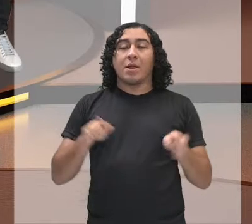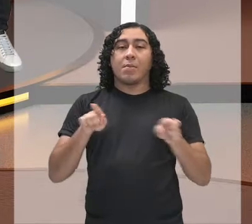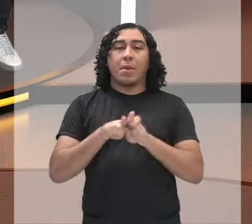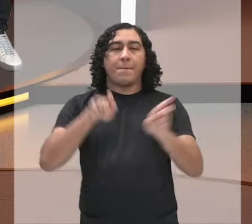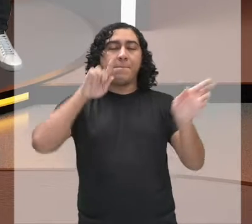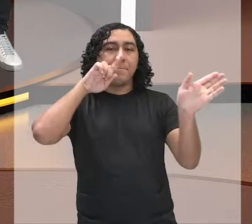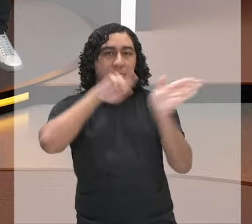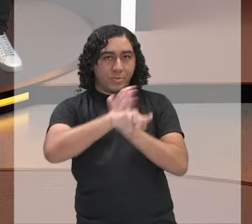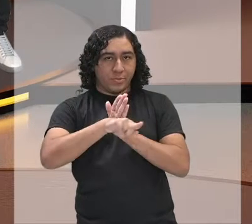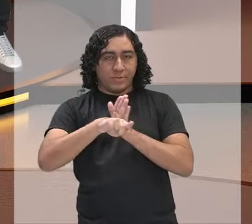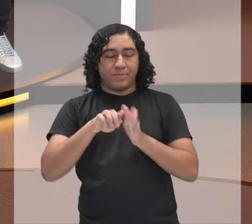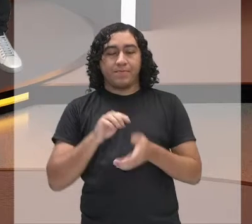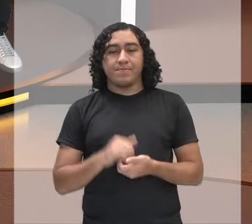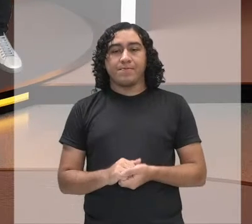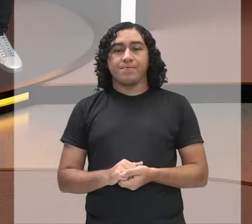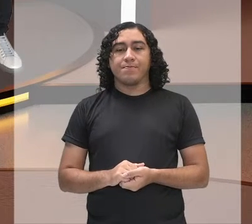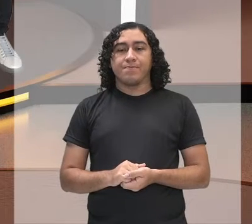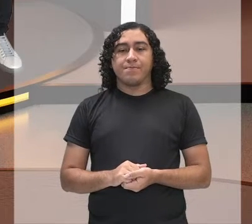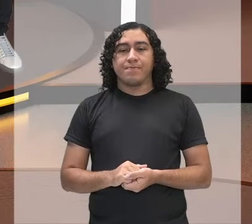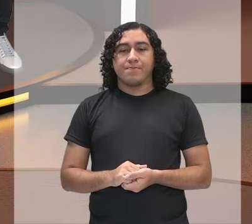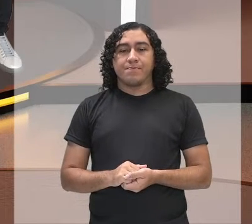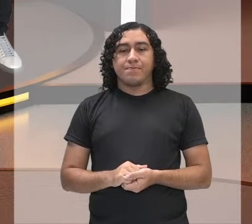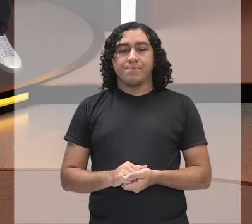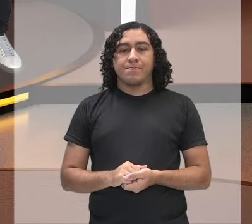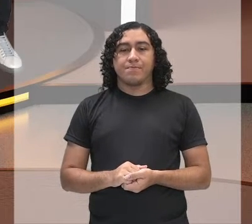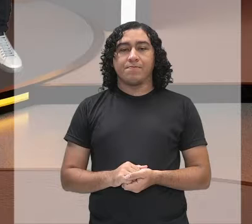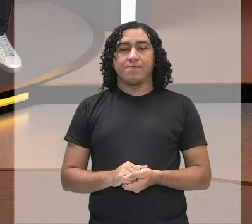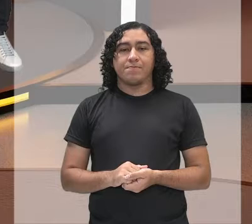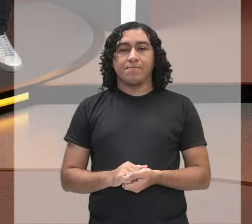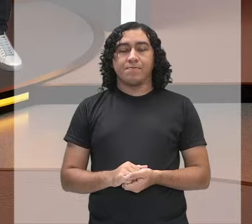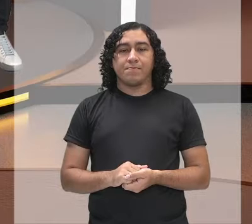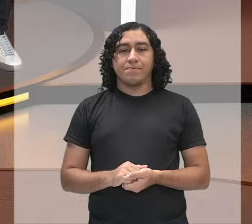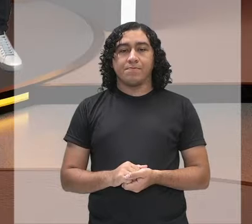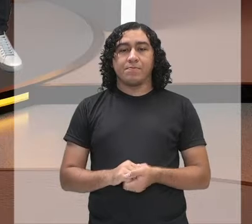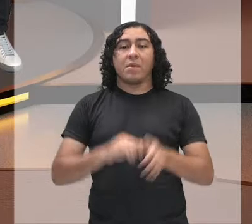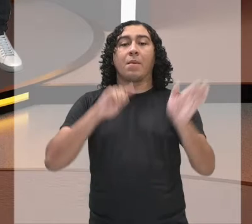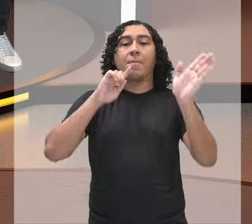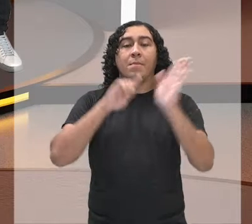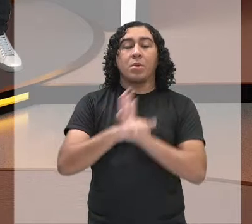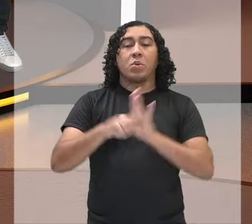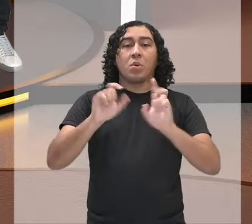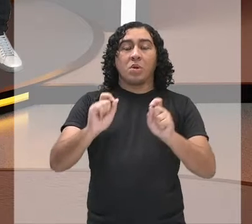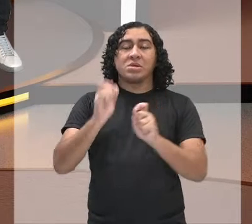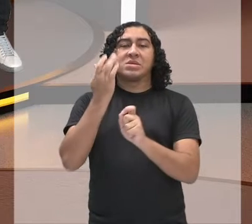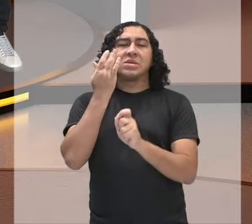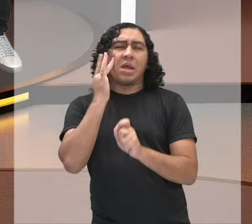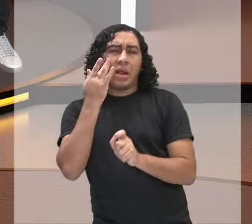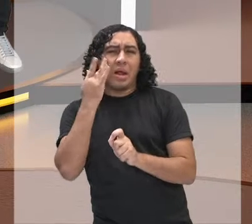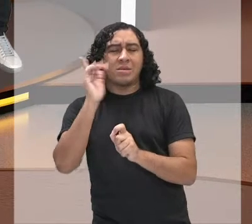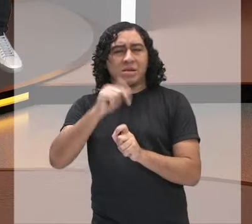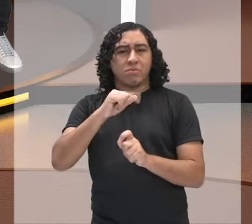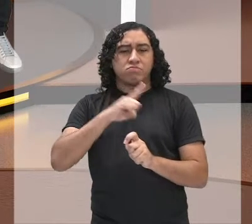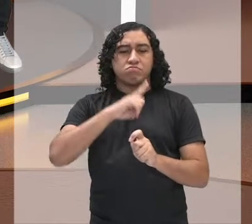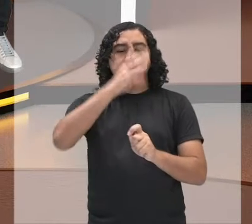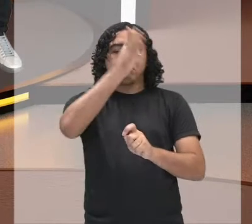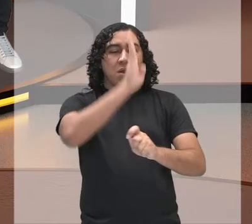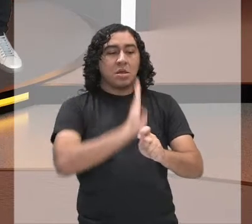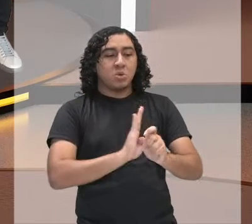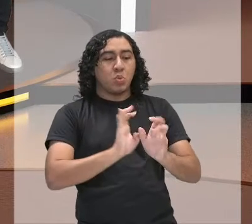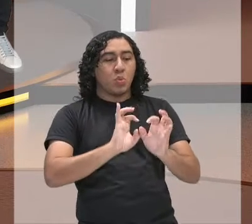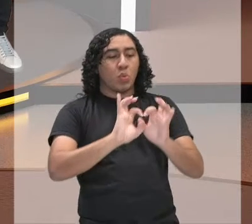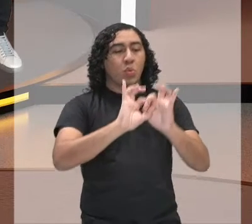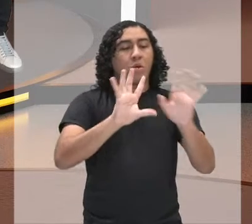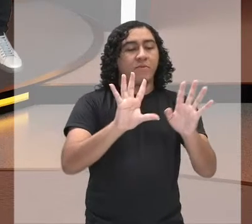questão. Vamos para a questão? A questão é a seguinte: será que a independência do Brasil se